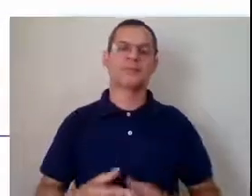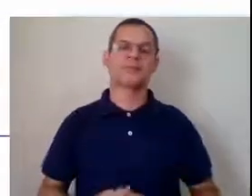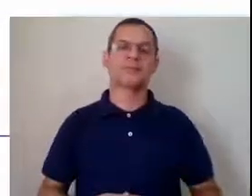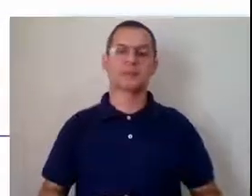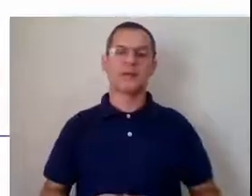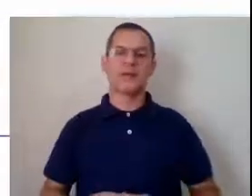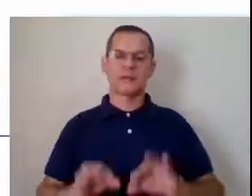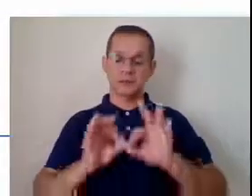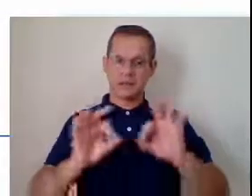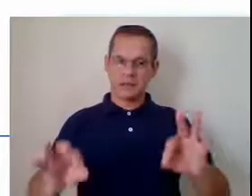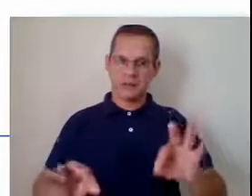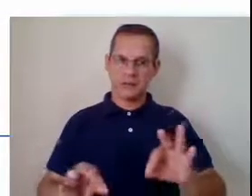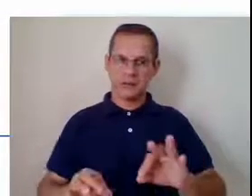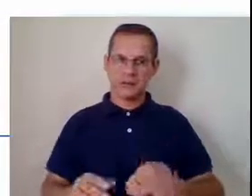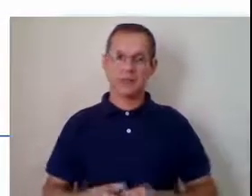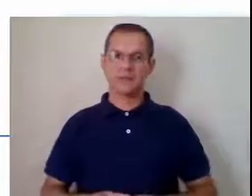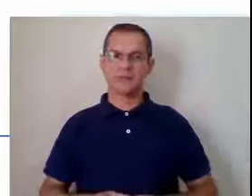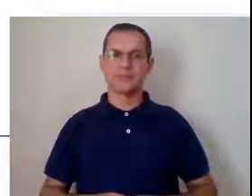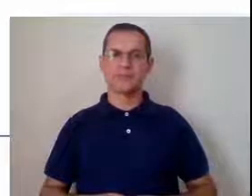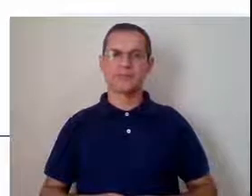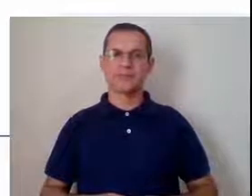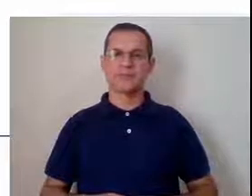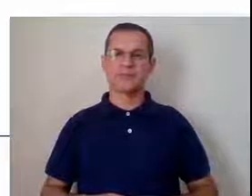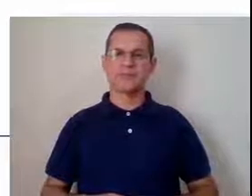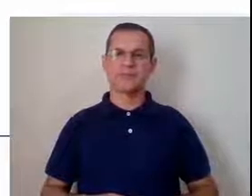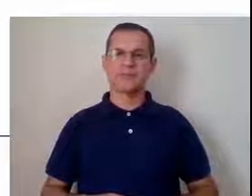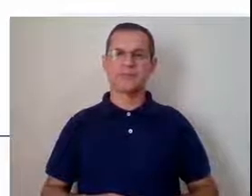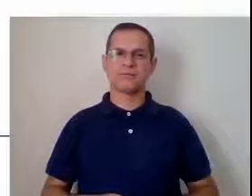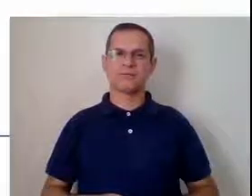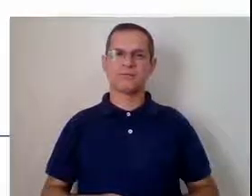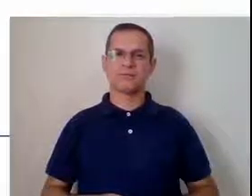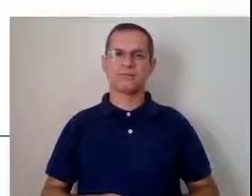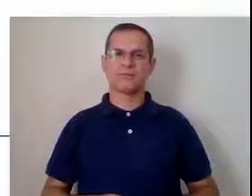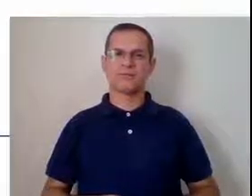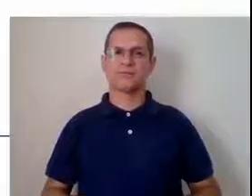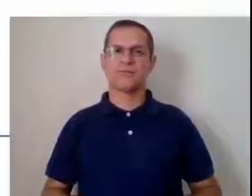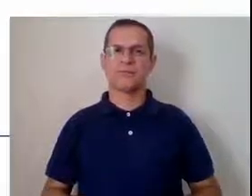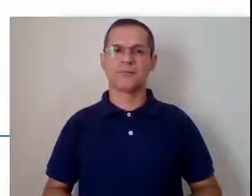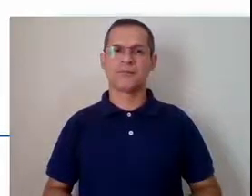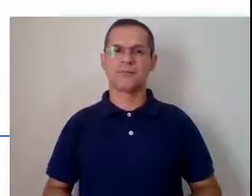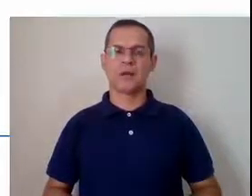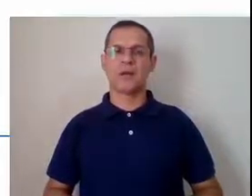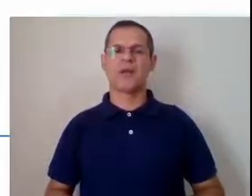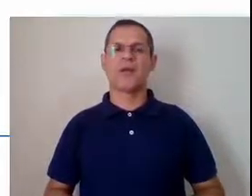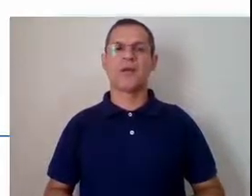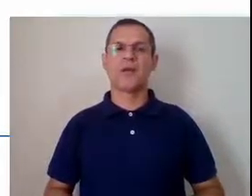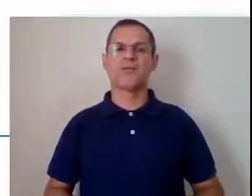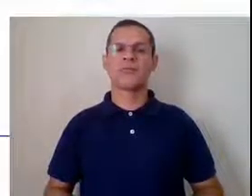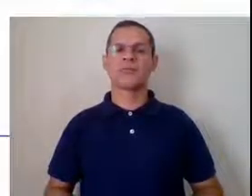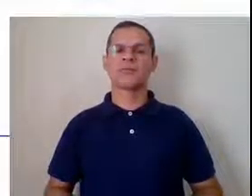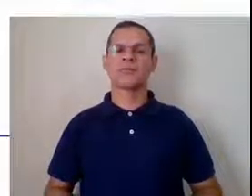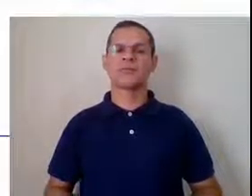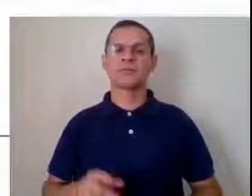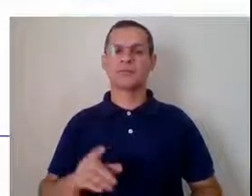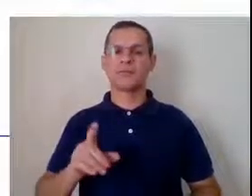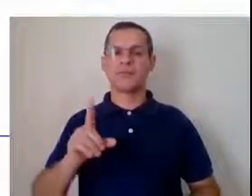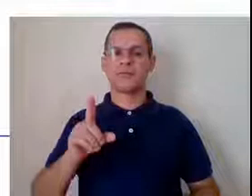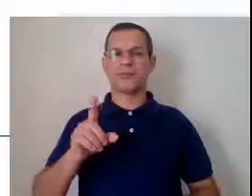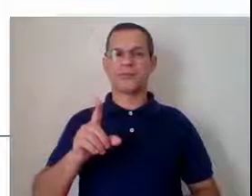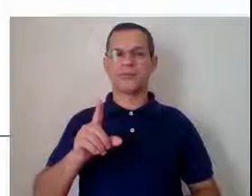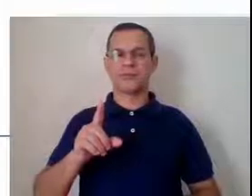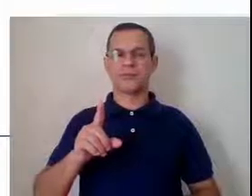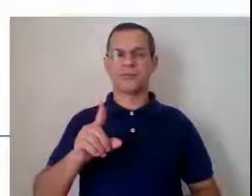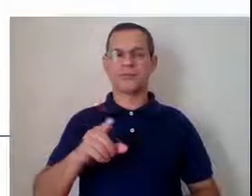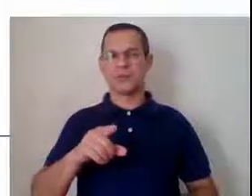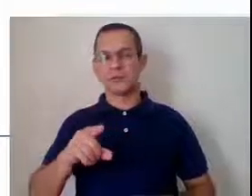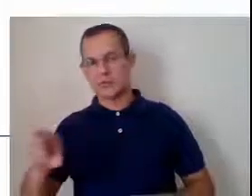Na reta horizontal é o eixo das abscissas, representada por